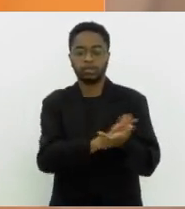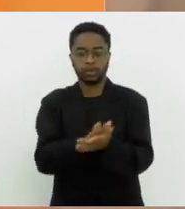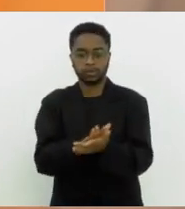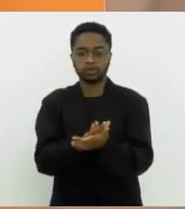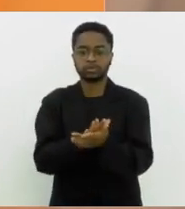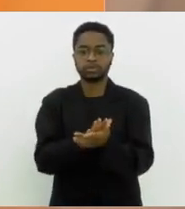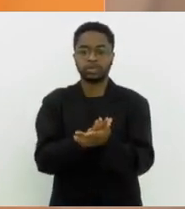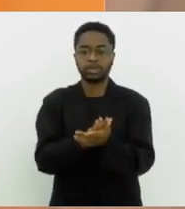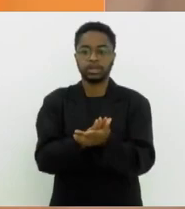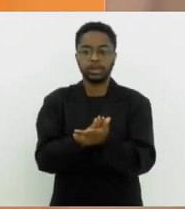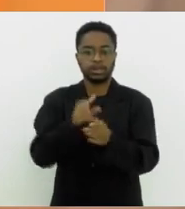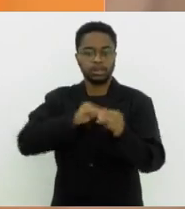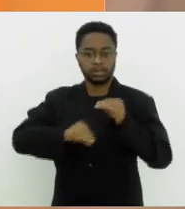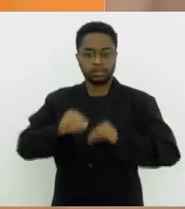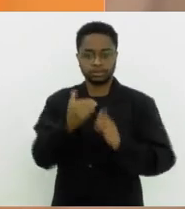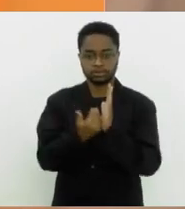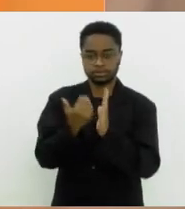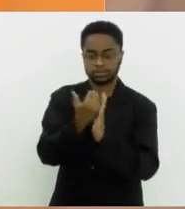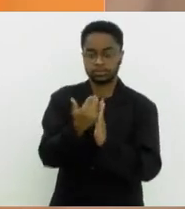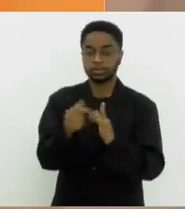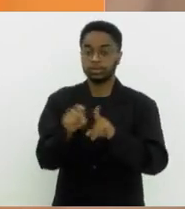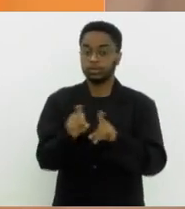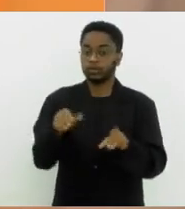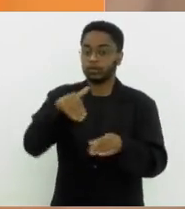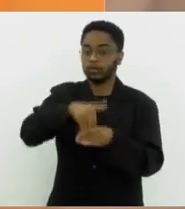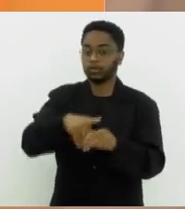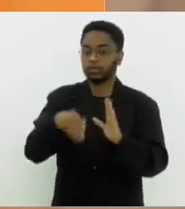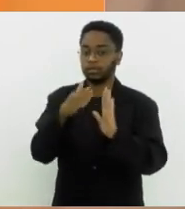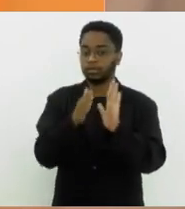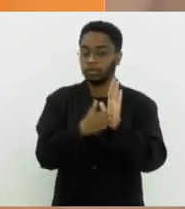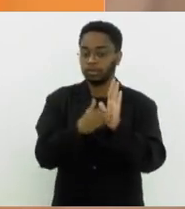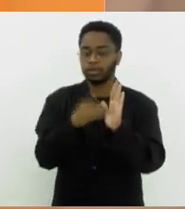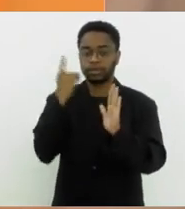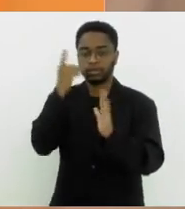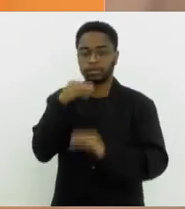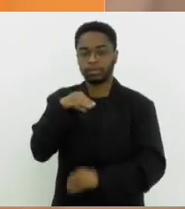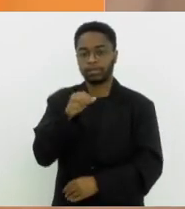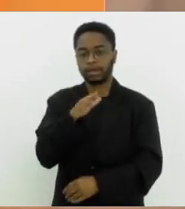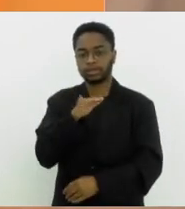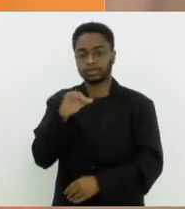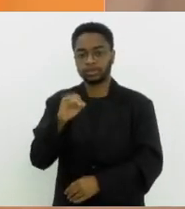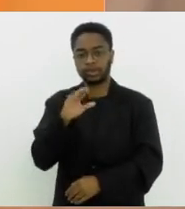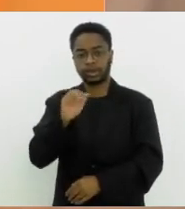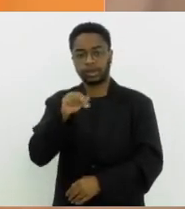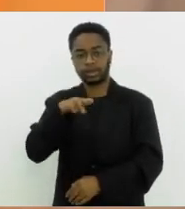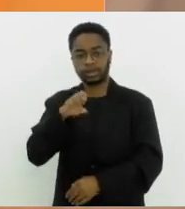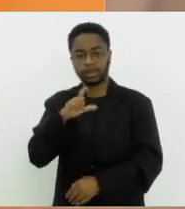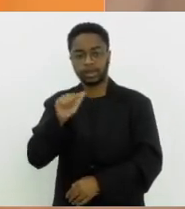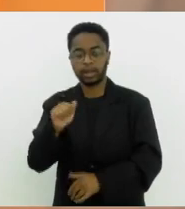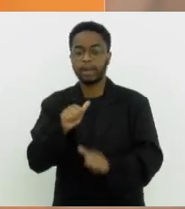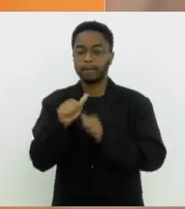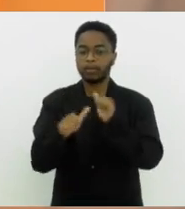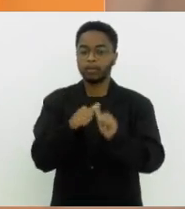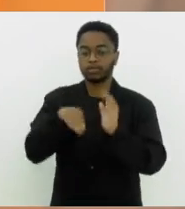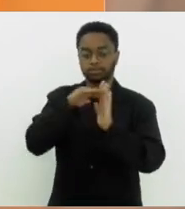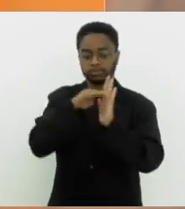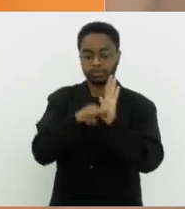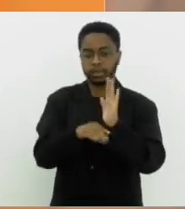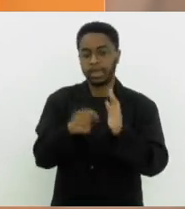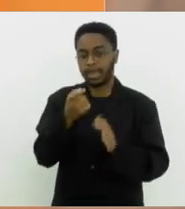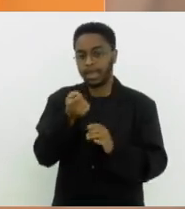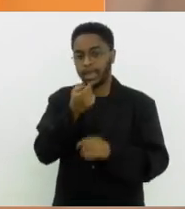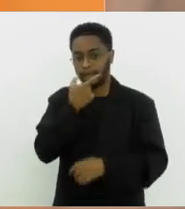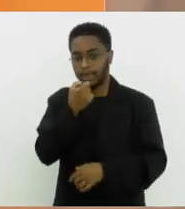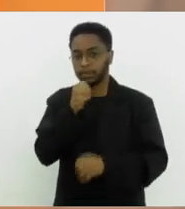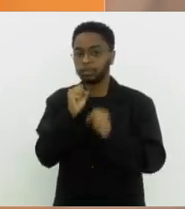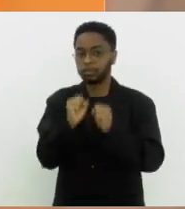Transtorno Depressivo Maior. Em votação, proposta do deputado Márcio Canella, que atualiza a lista de medicamentos que podem ficar